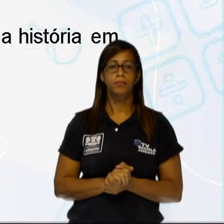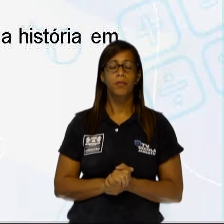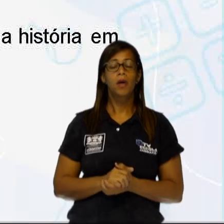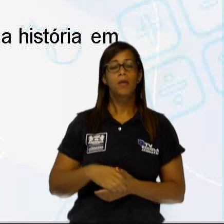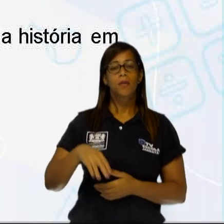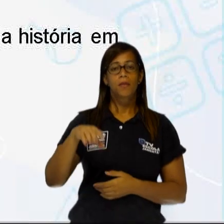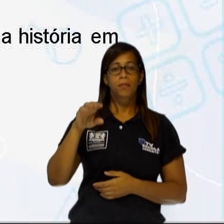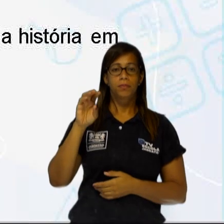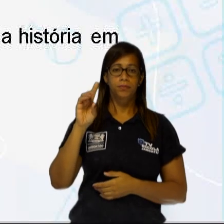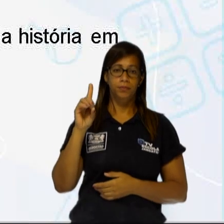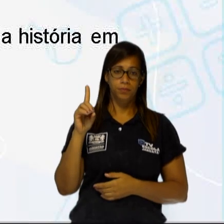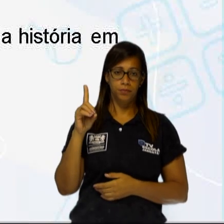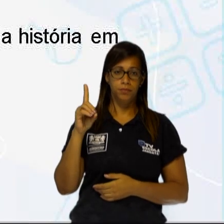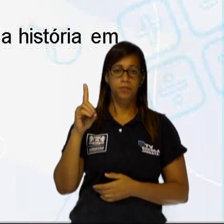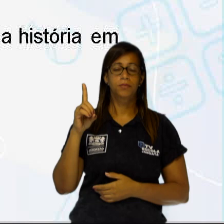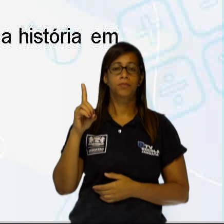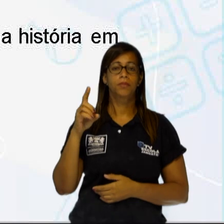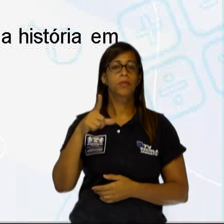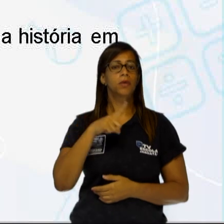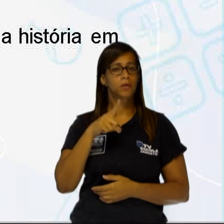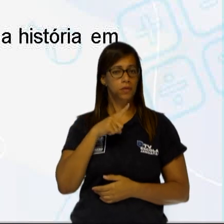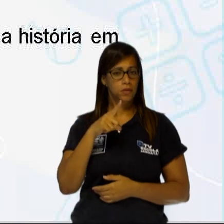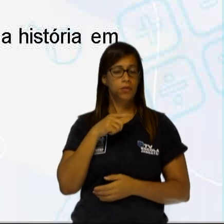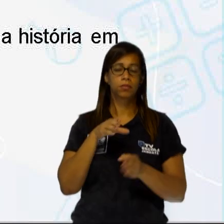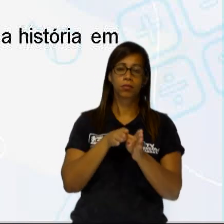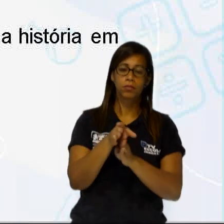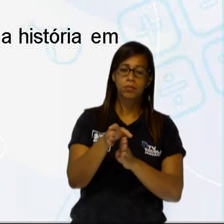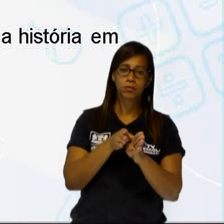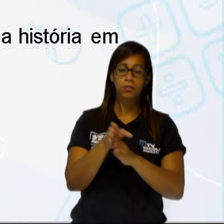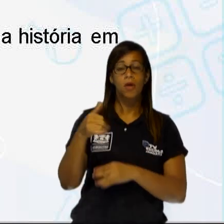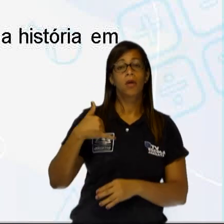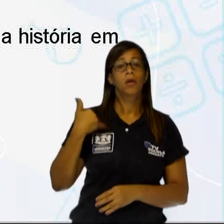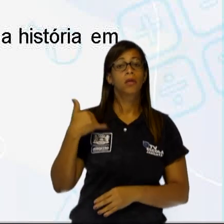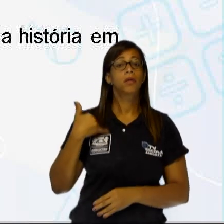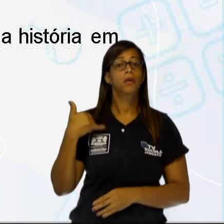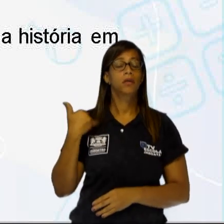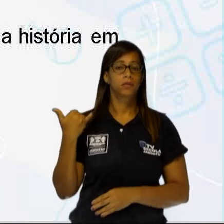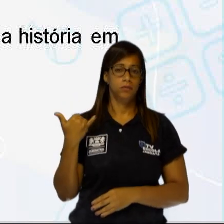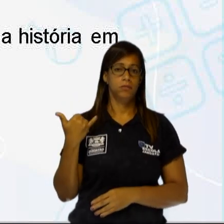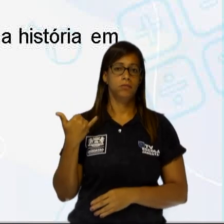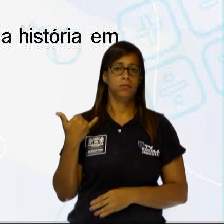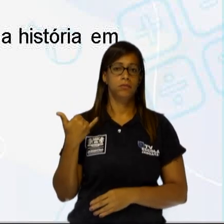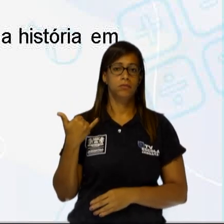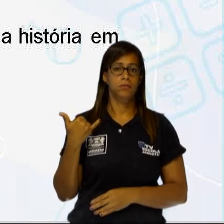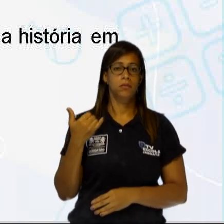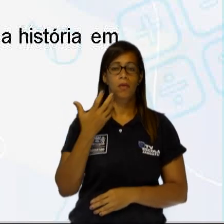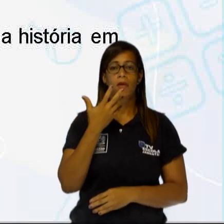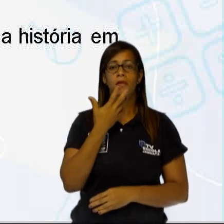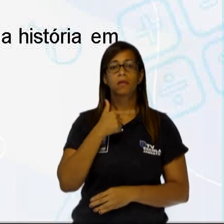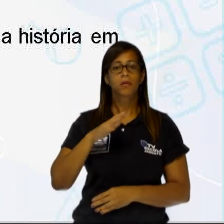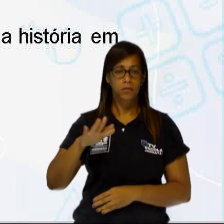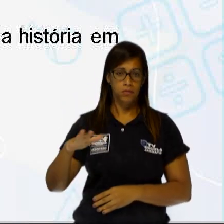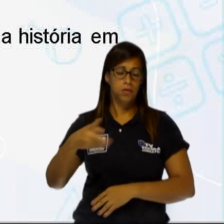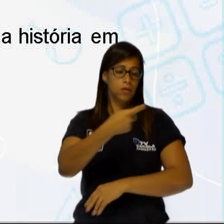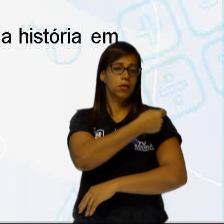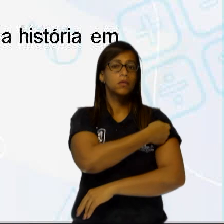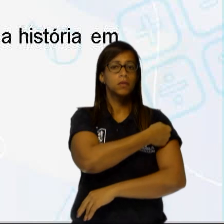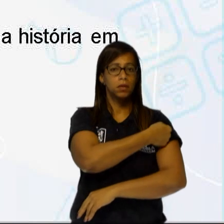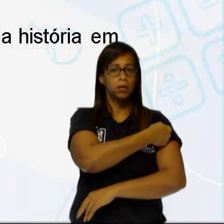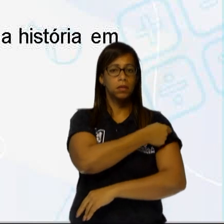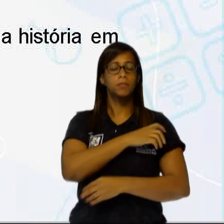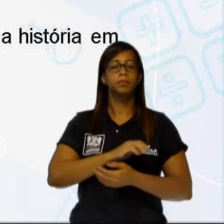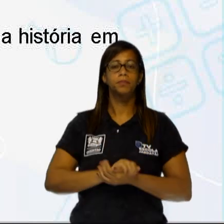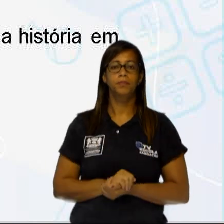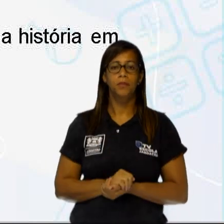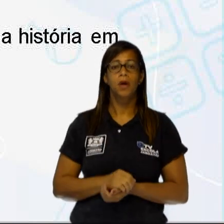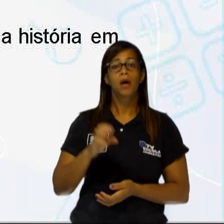gente tem o seguinte, a orientação sobre a idade das meninas que devem ser vacinadas. Isso é só uma informação, né? E na E a gente encontra assim,